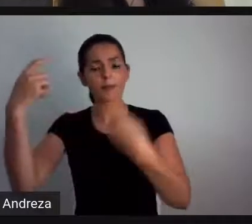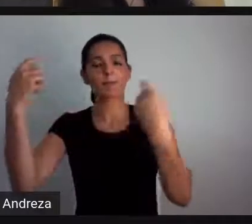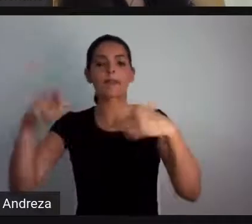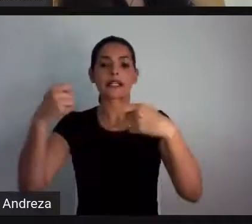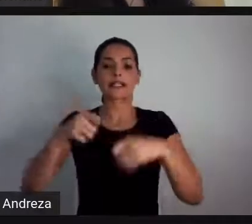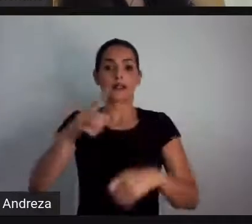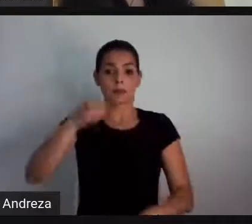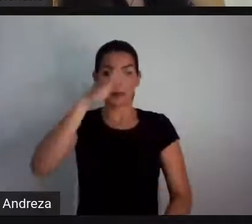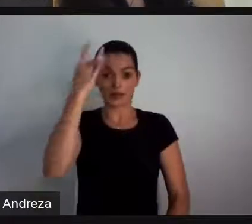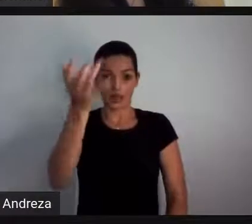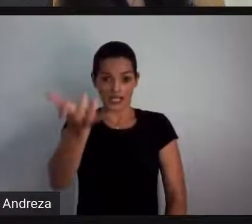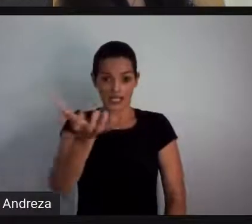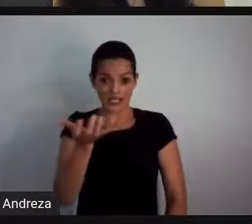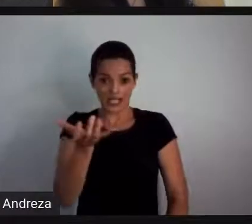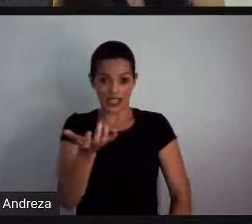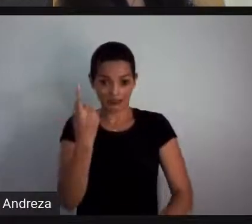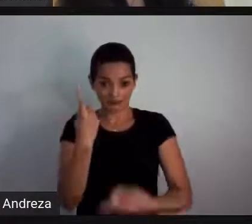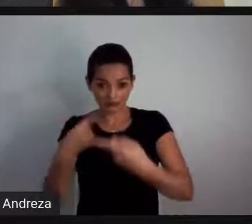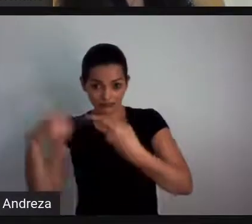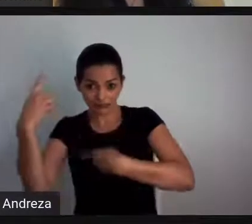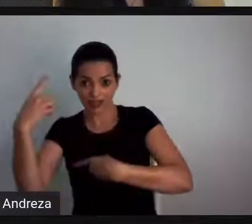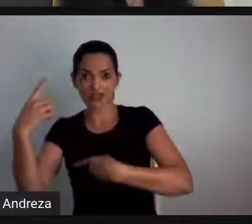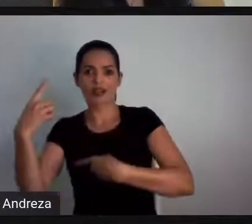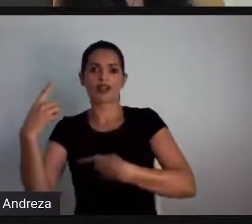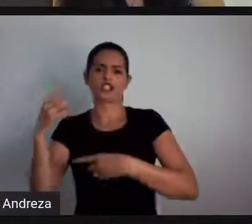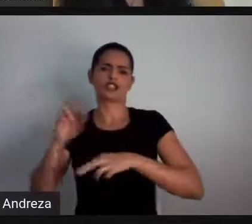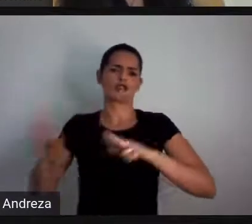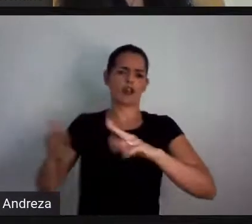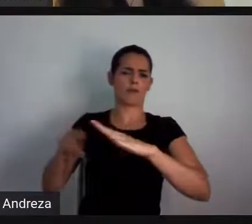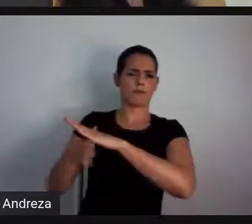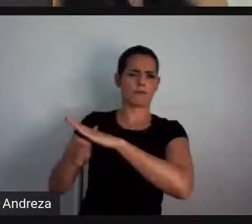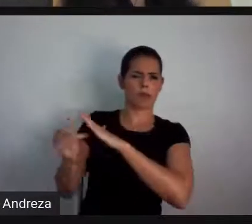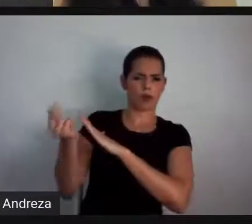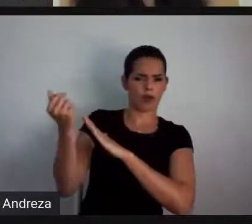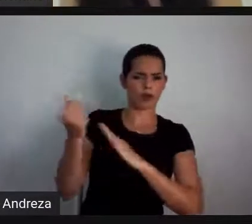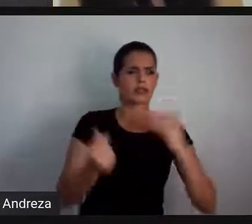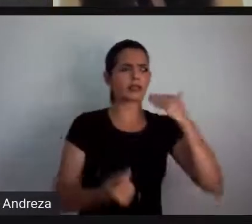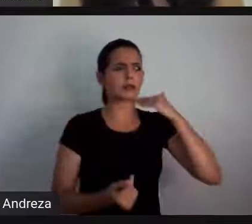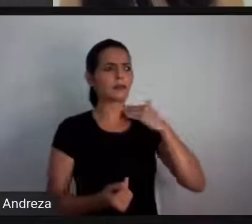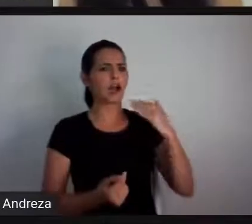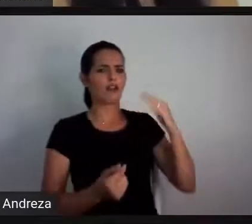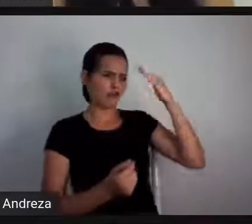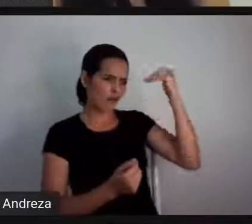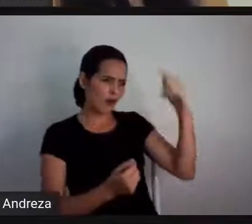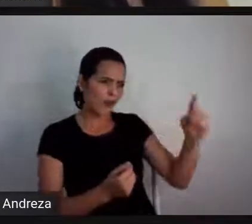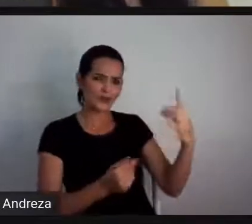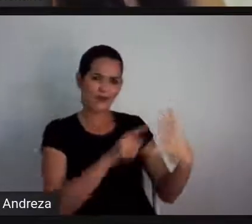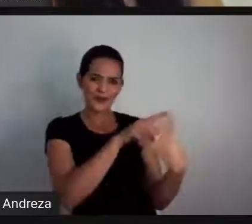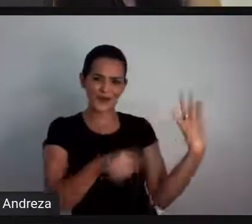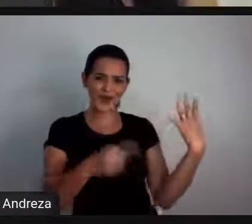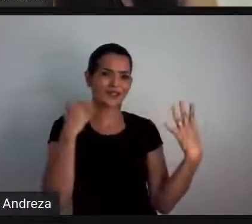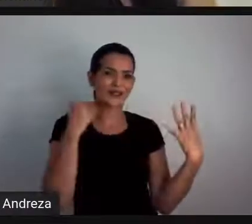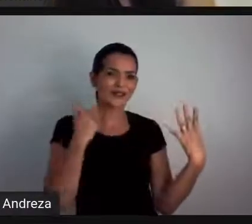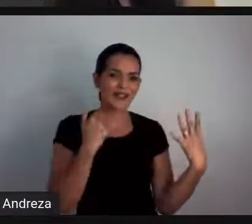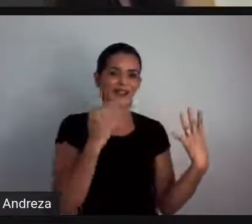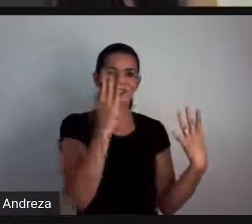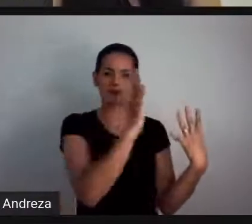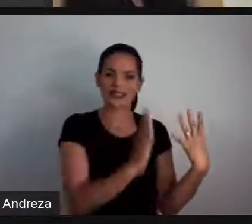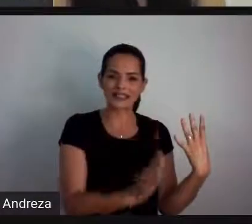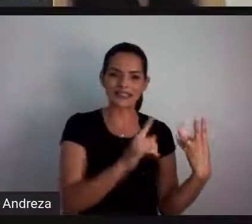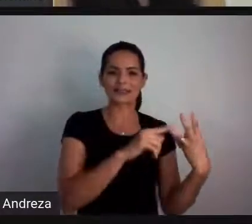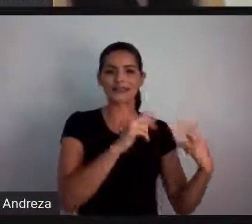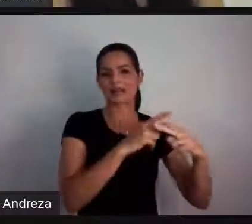quer dar um passo além, né, da poupança ou do banco grande, precisa trilhar esse, né? Até a Daniela, né,